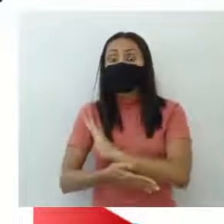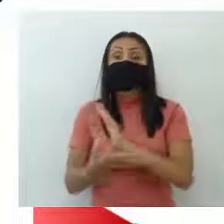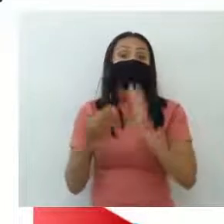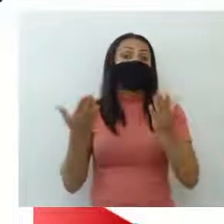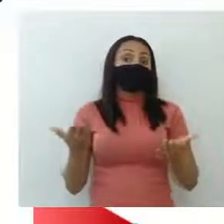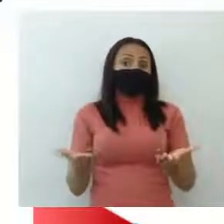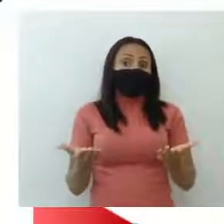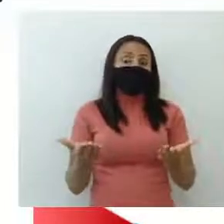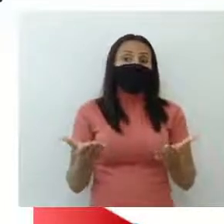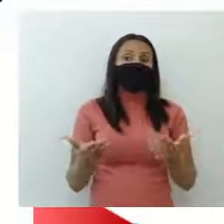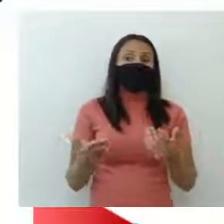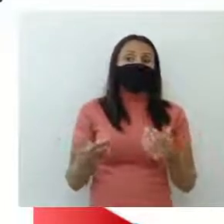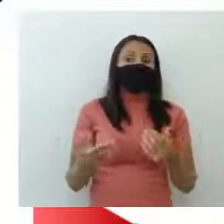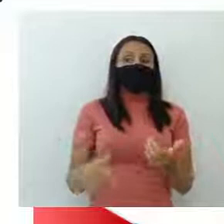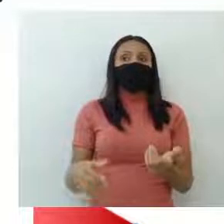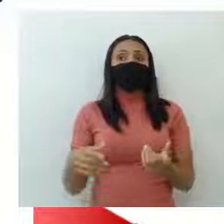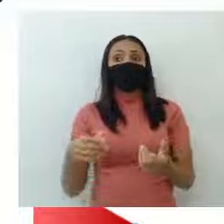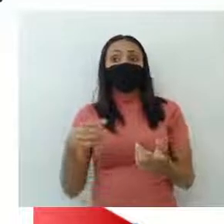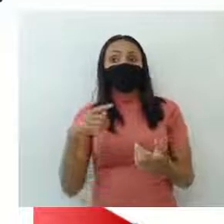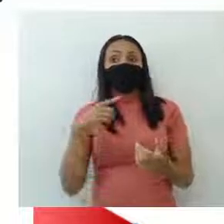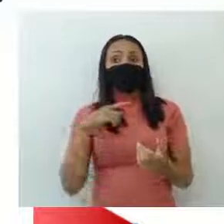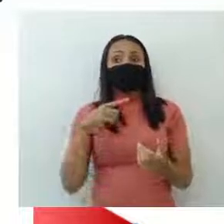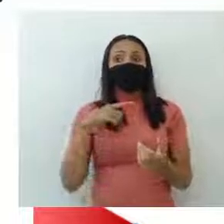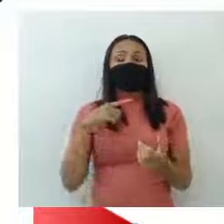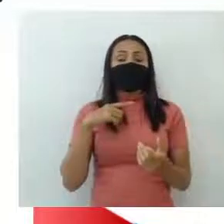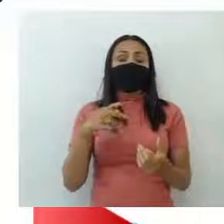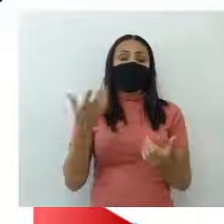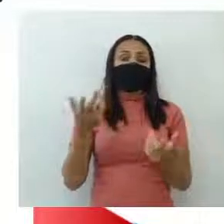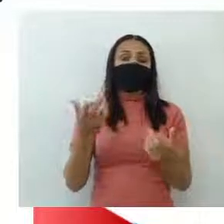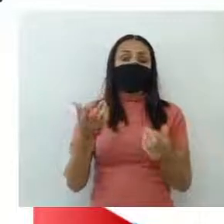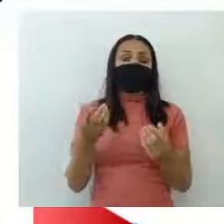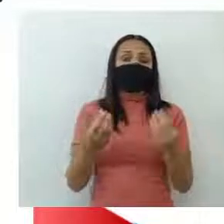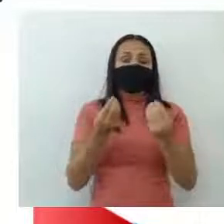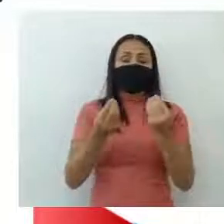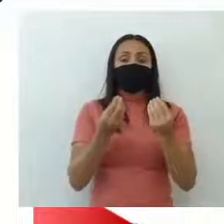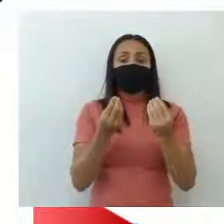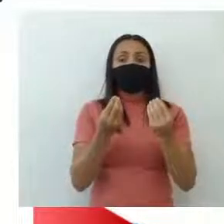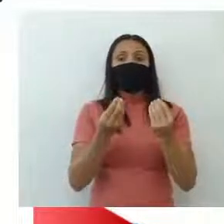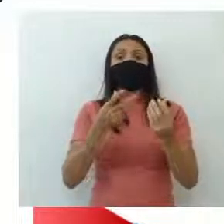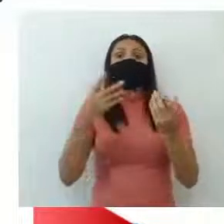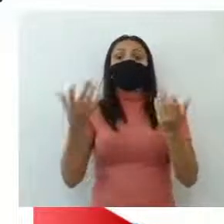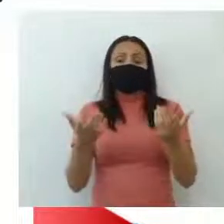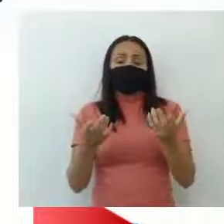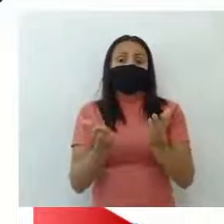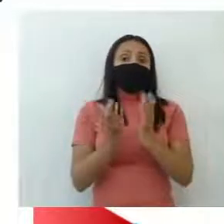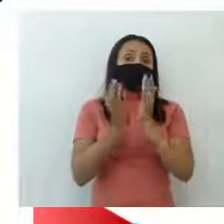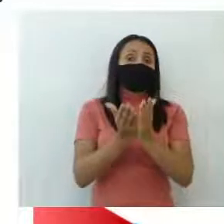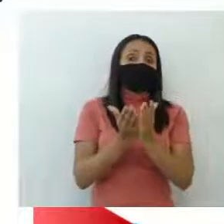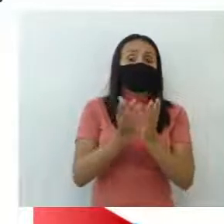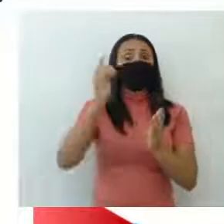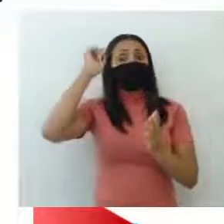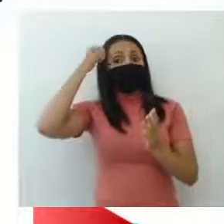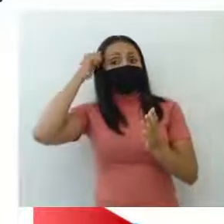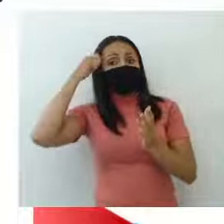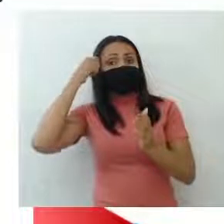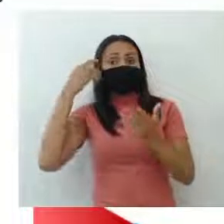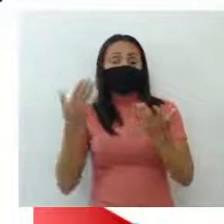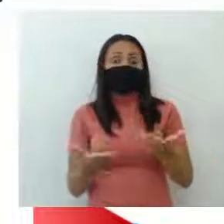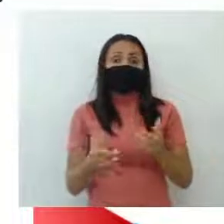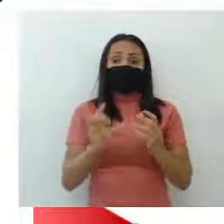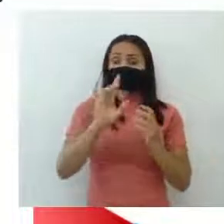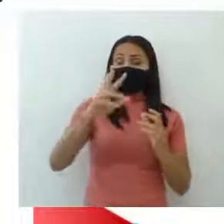vem os portos de tráfico negreiro. Como eles portos de tráfico negreiro? Então, não só os